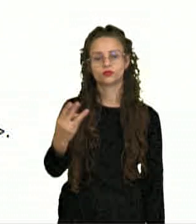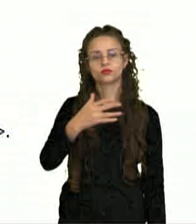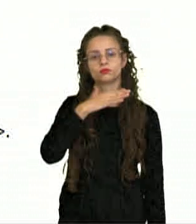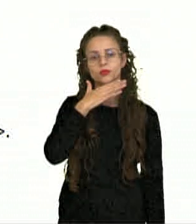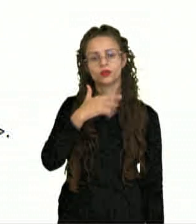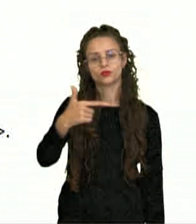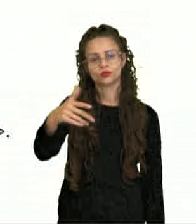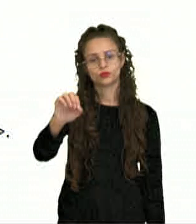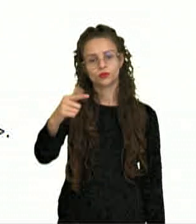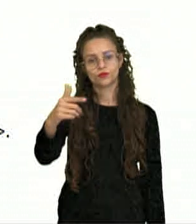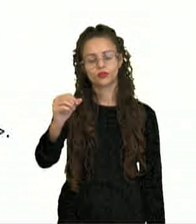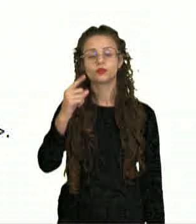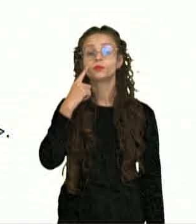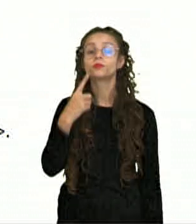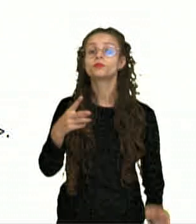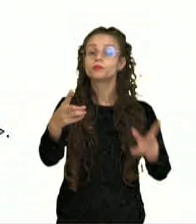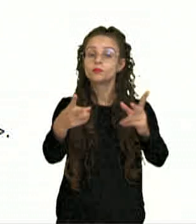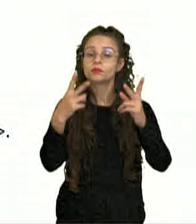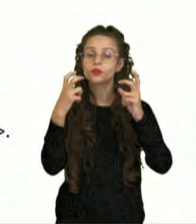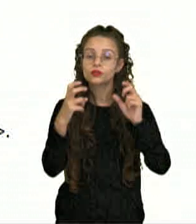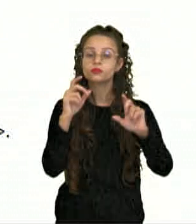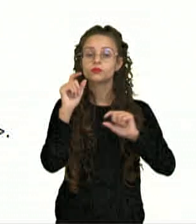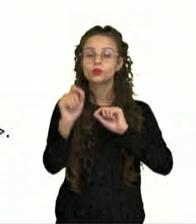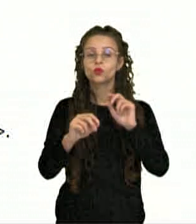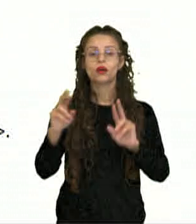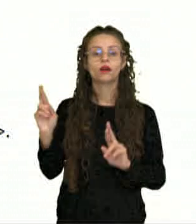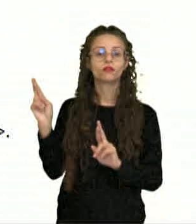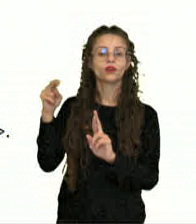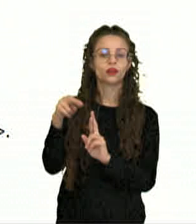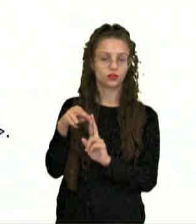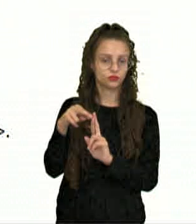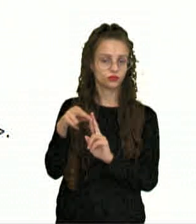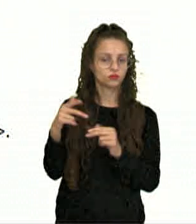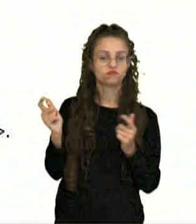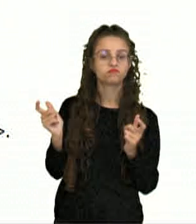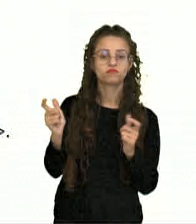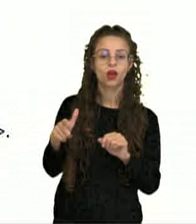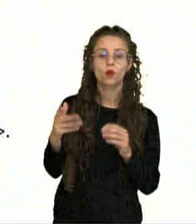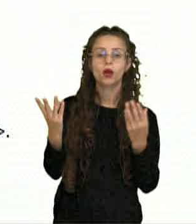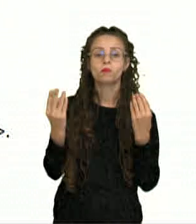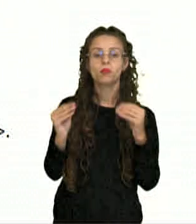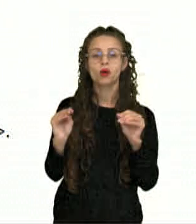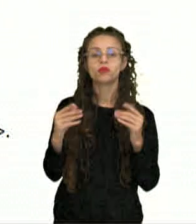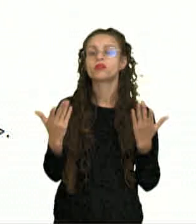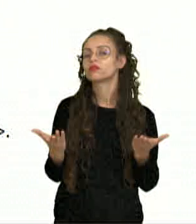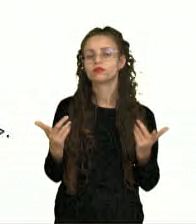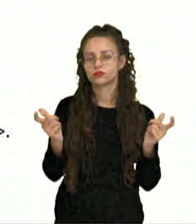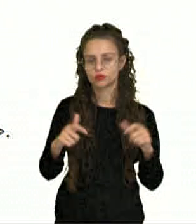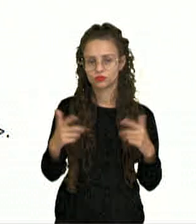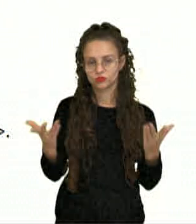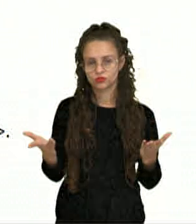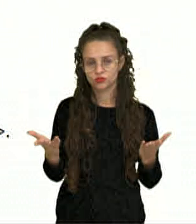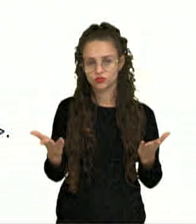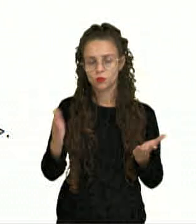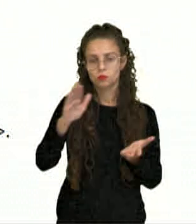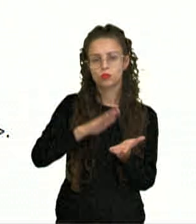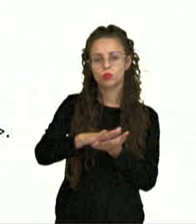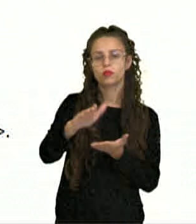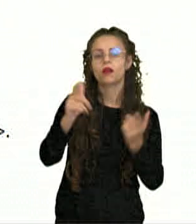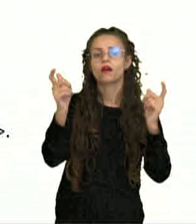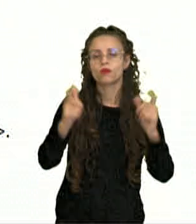Então, é importante também aqui, você perceber a referência onde foi postado esse editorial, onde foi